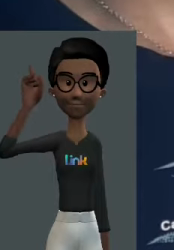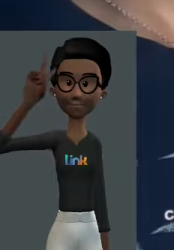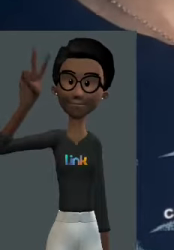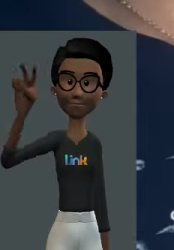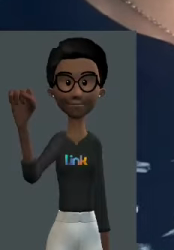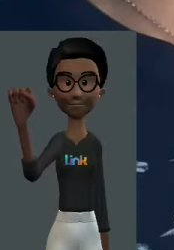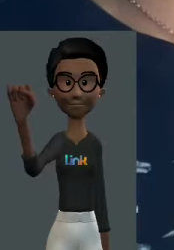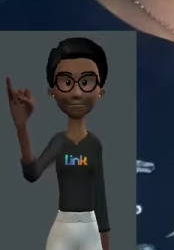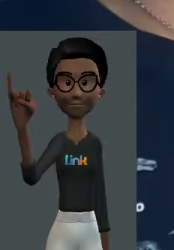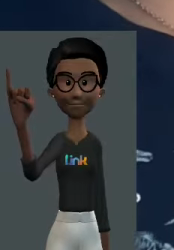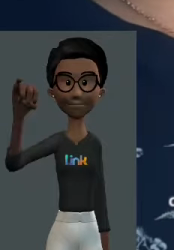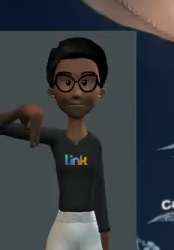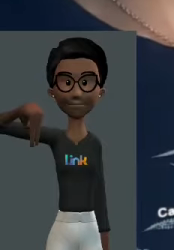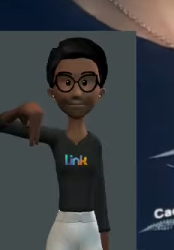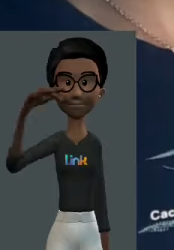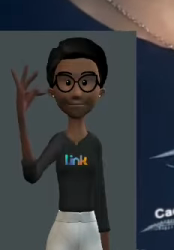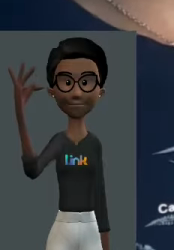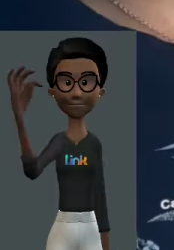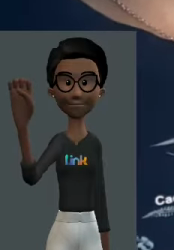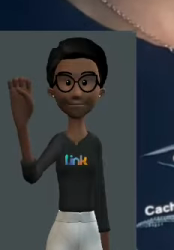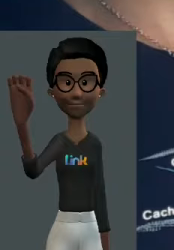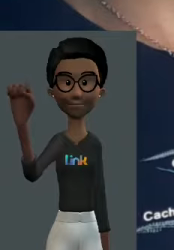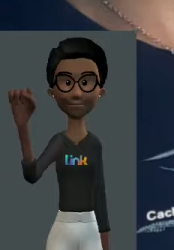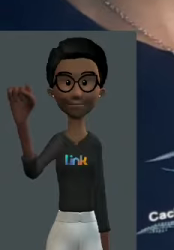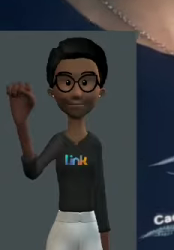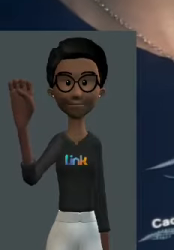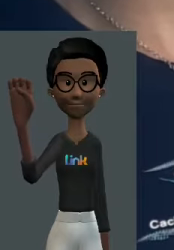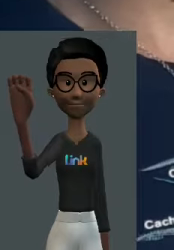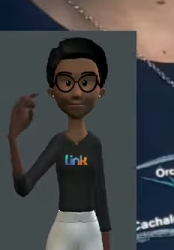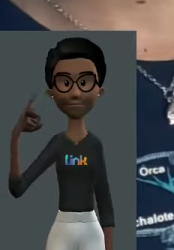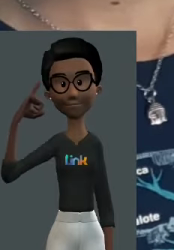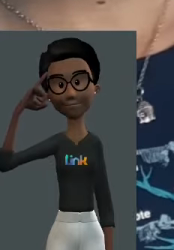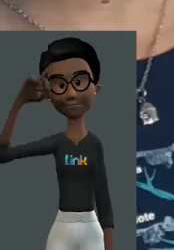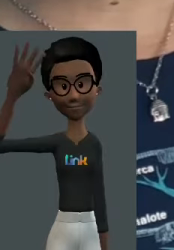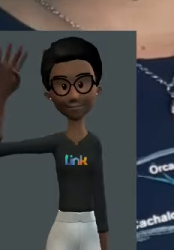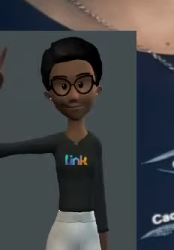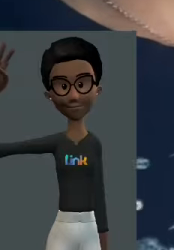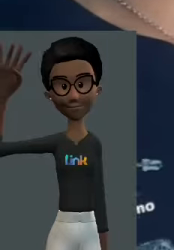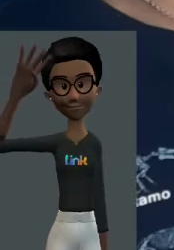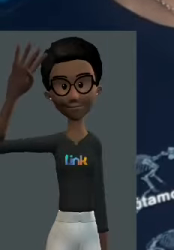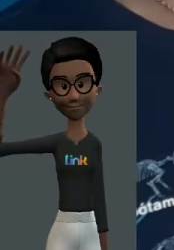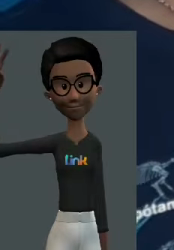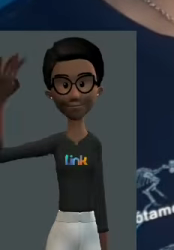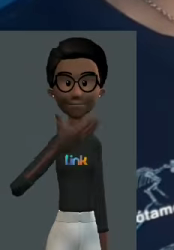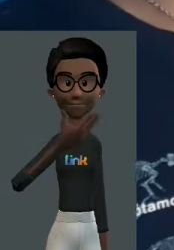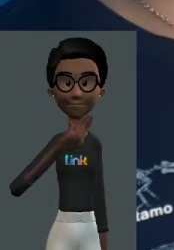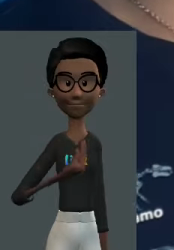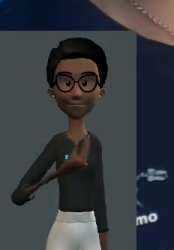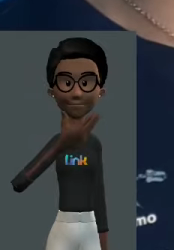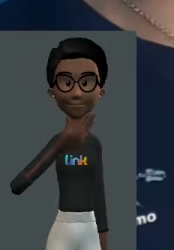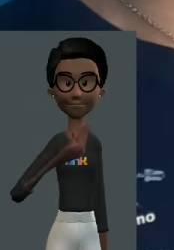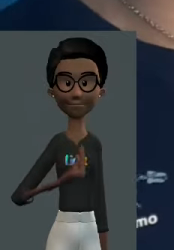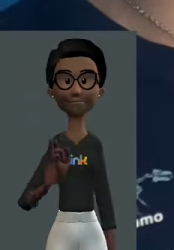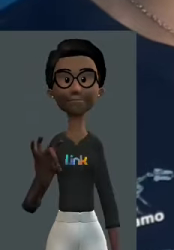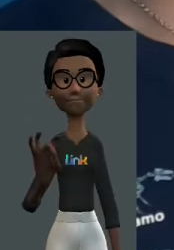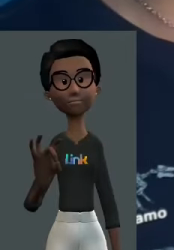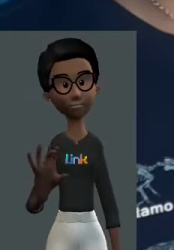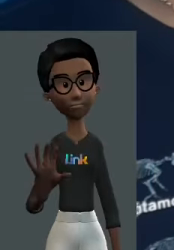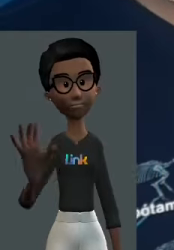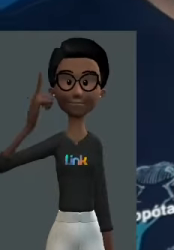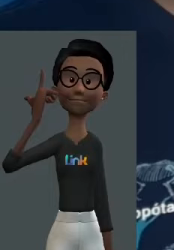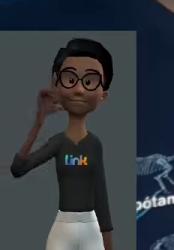navio, alguém que vai dar as ordens para que as outras pessoas sigam. Um homem se candidata a esse posto de